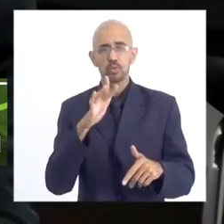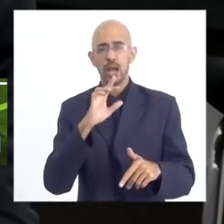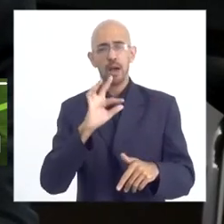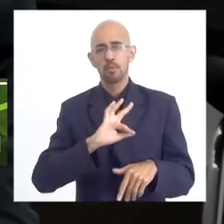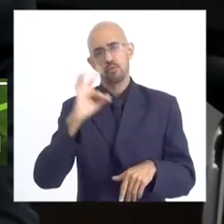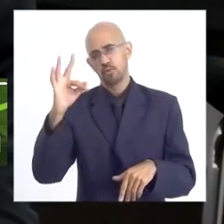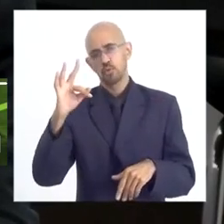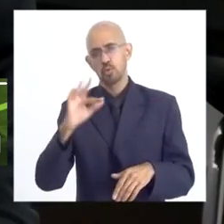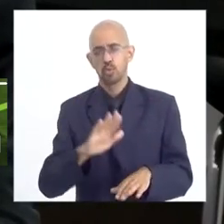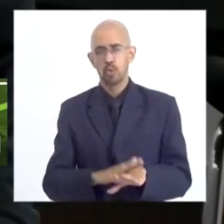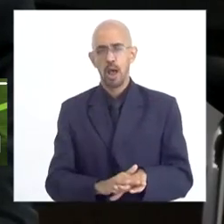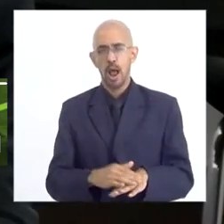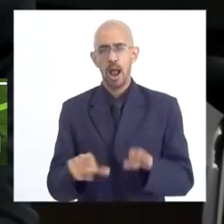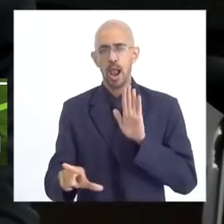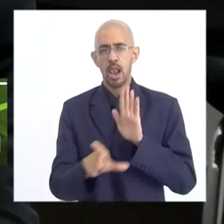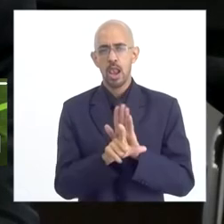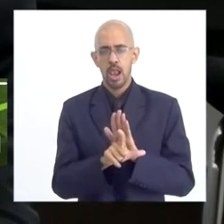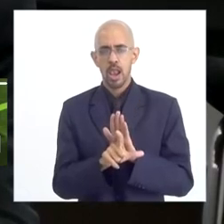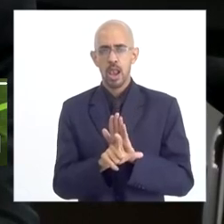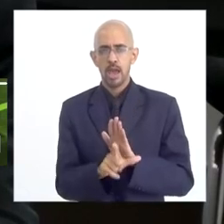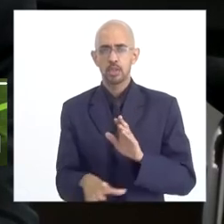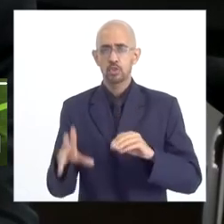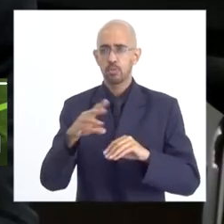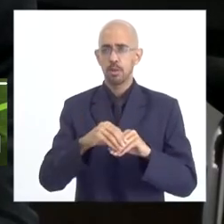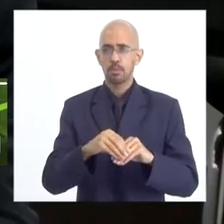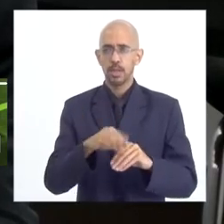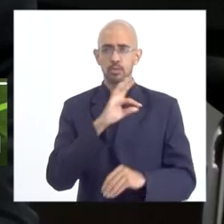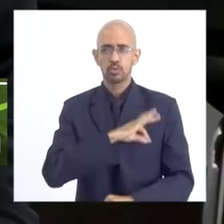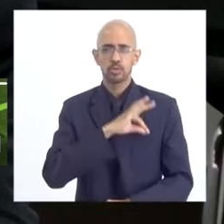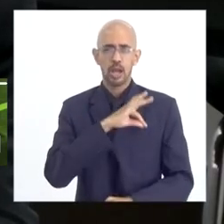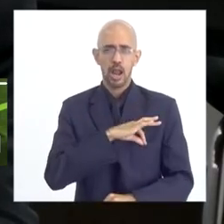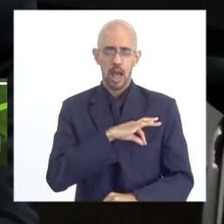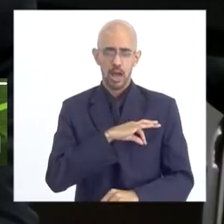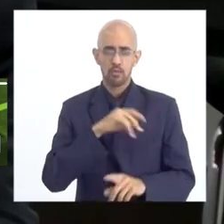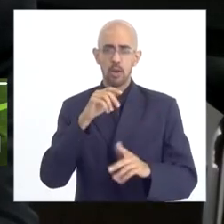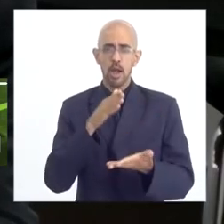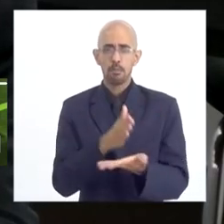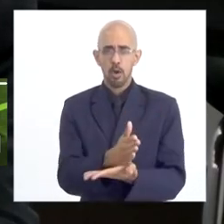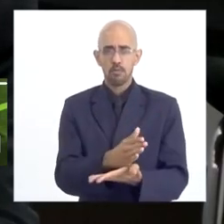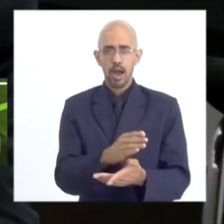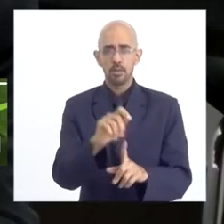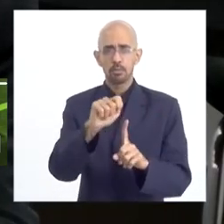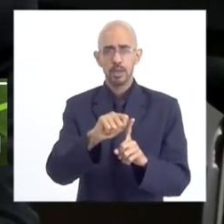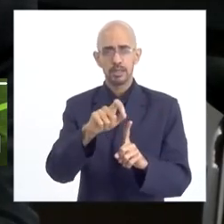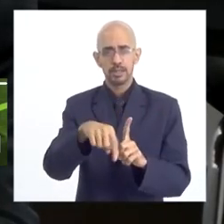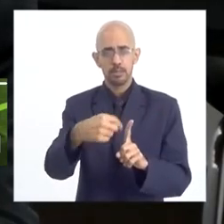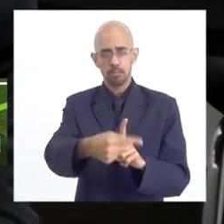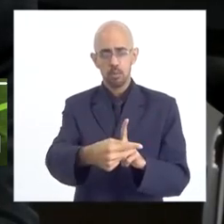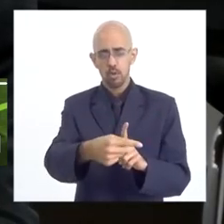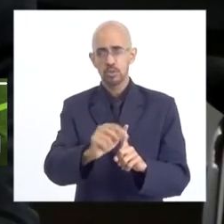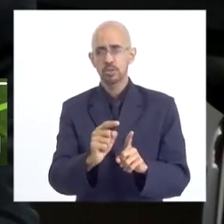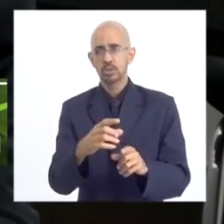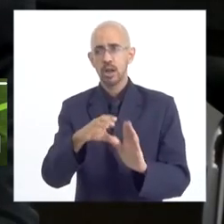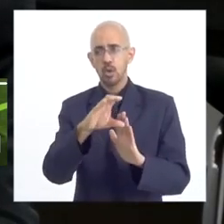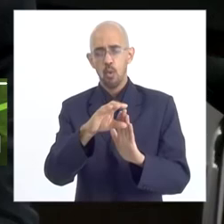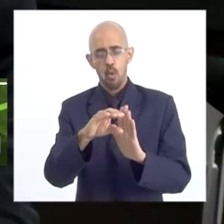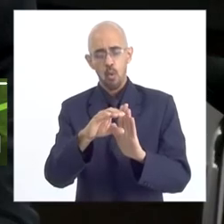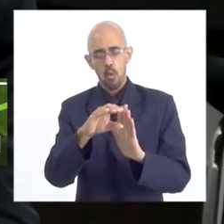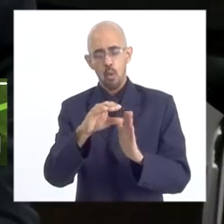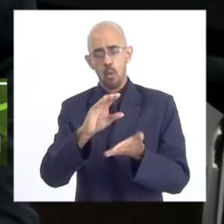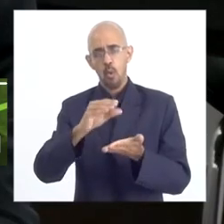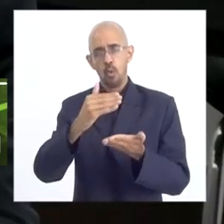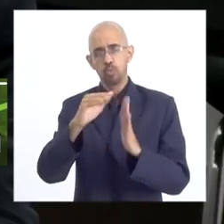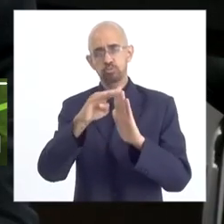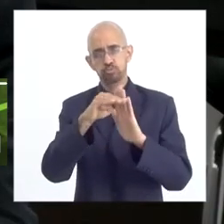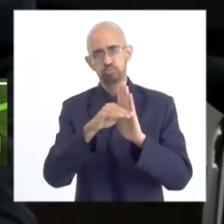reposição salarial foi aprovada meses depois do senhor estar com o orçamento fechado. Por isso que eu